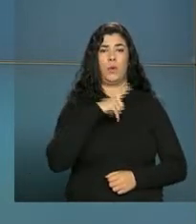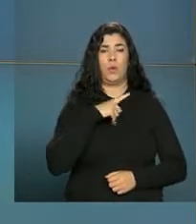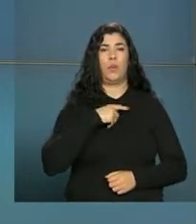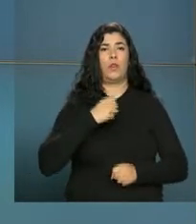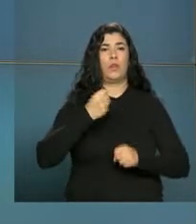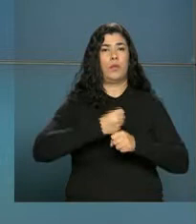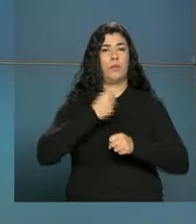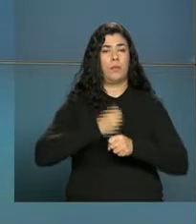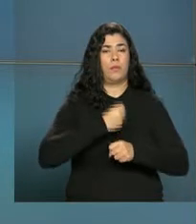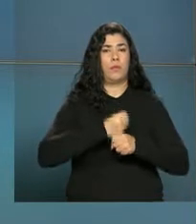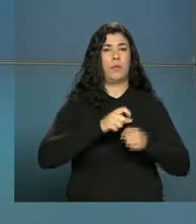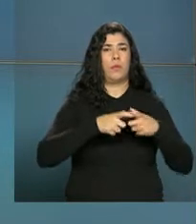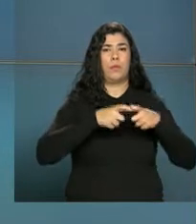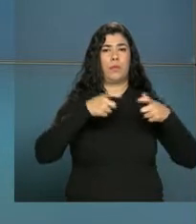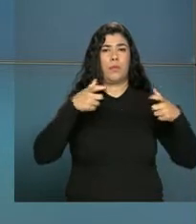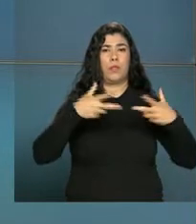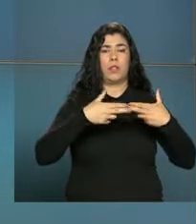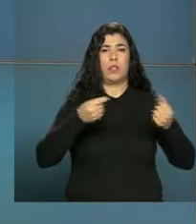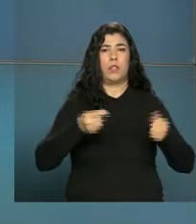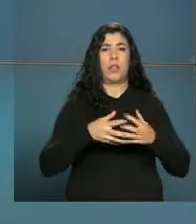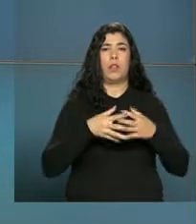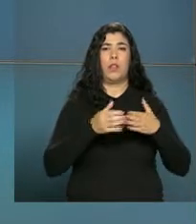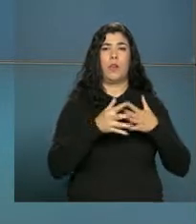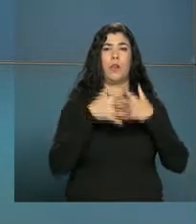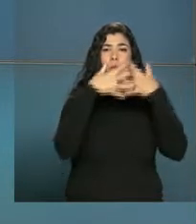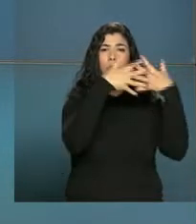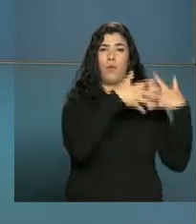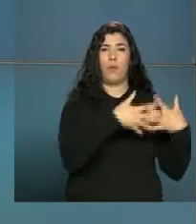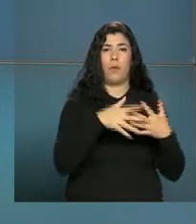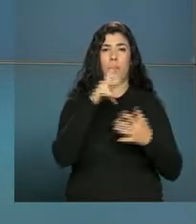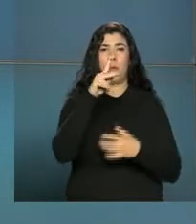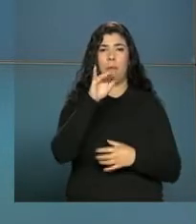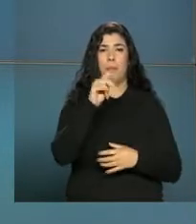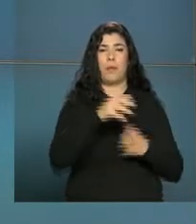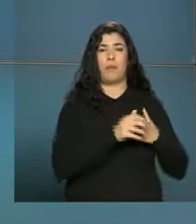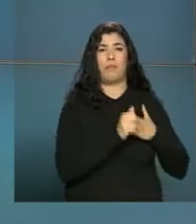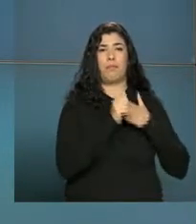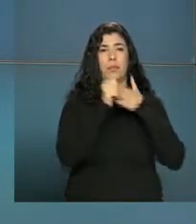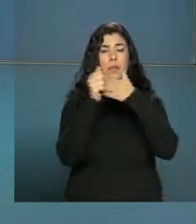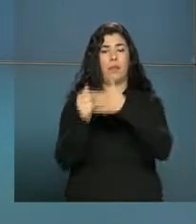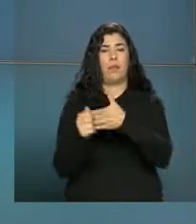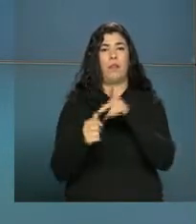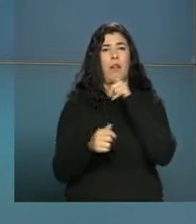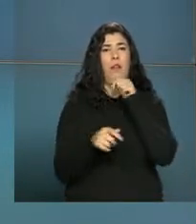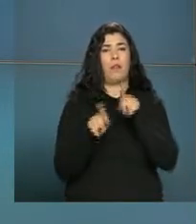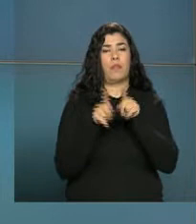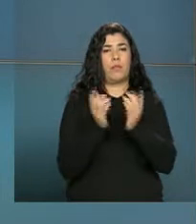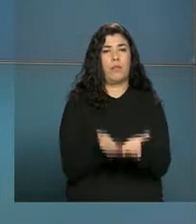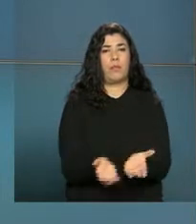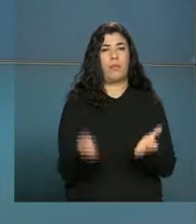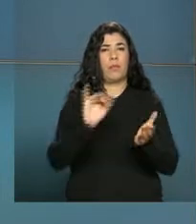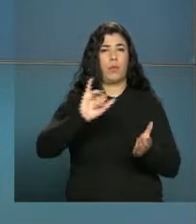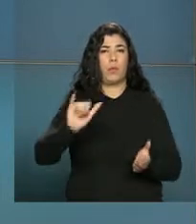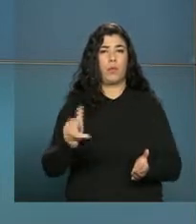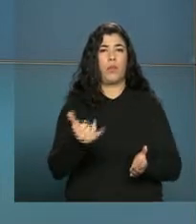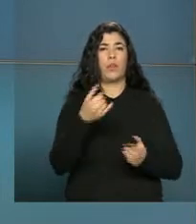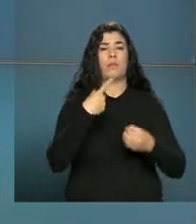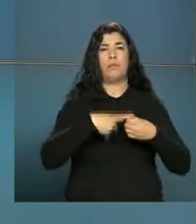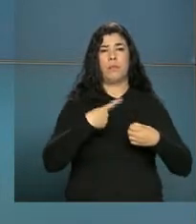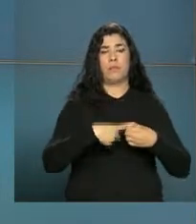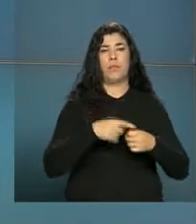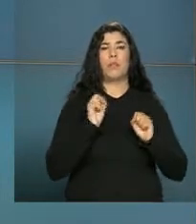ampliação da operação carro-pipa e municípios nordestinos EA disponibiliza é de reservatórios de água